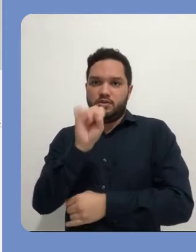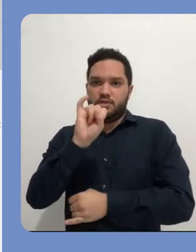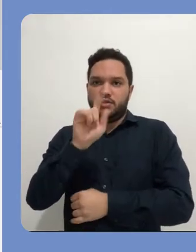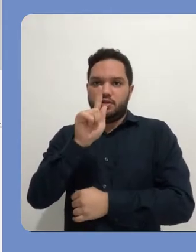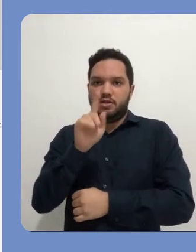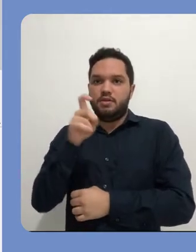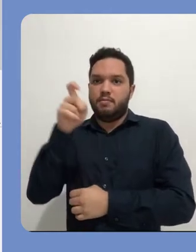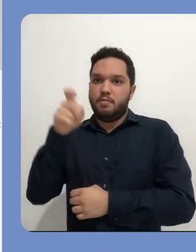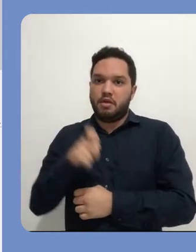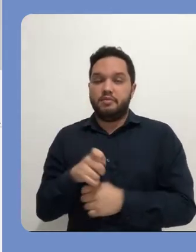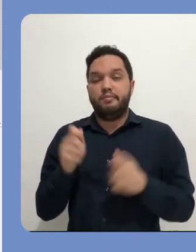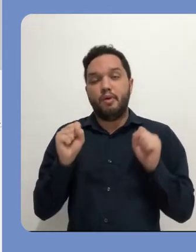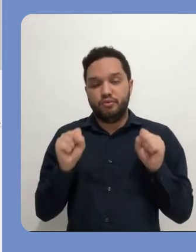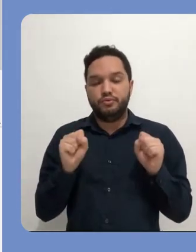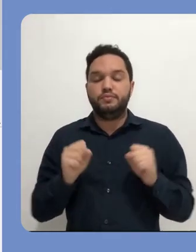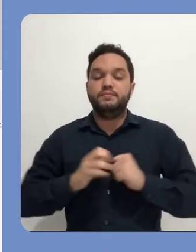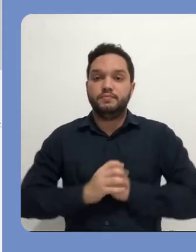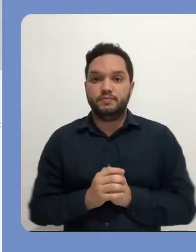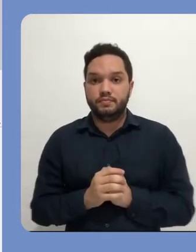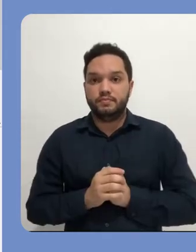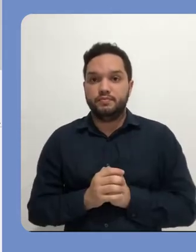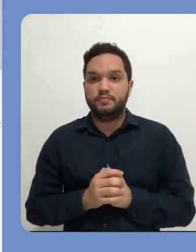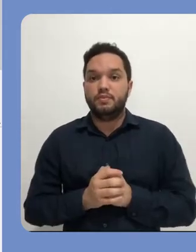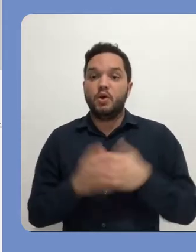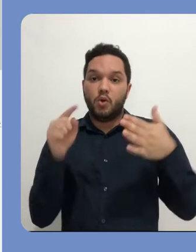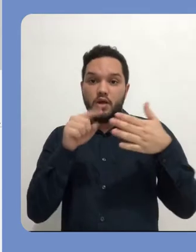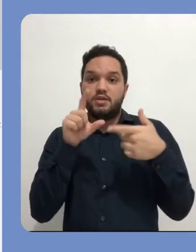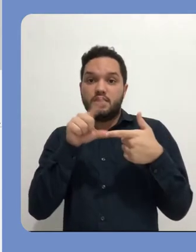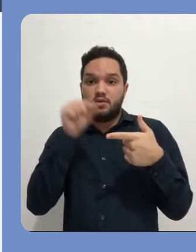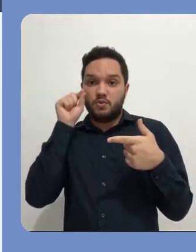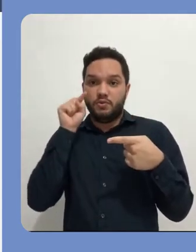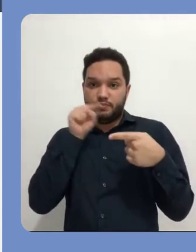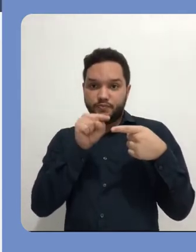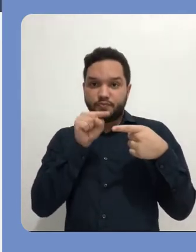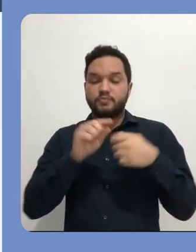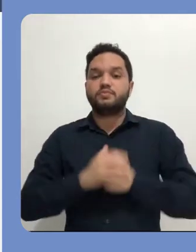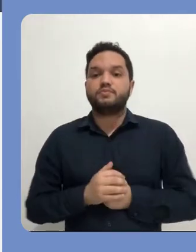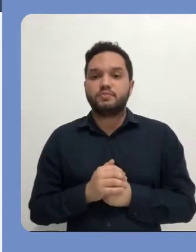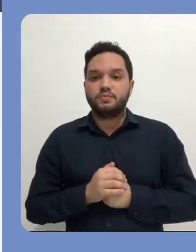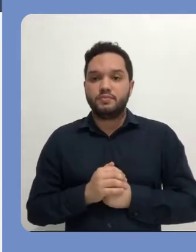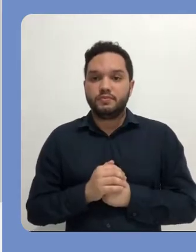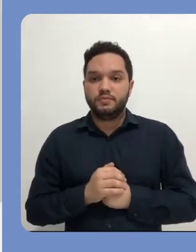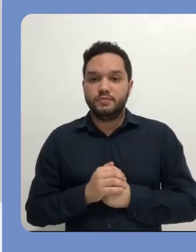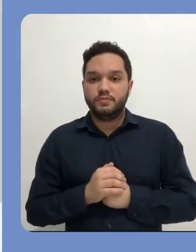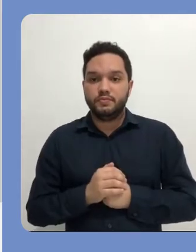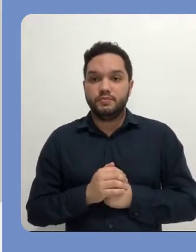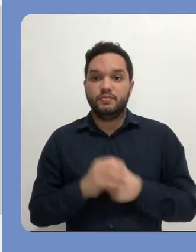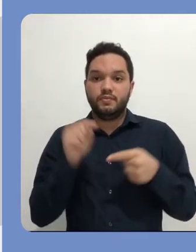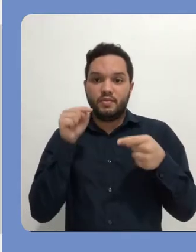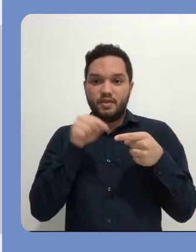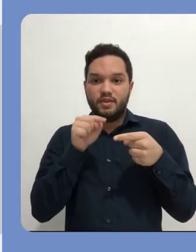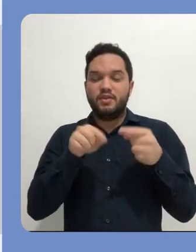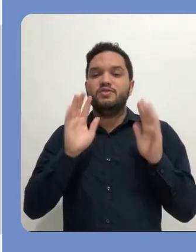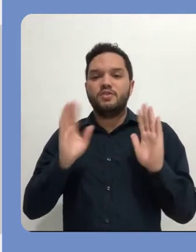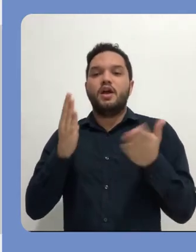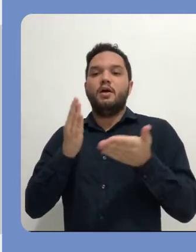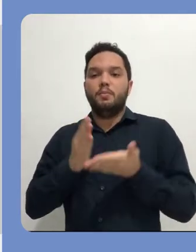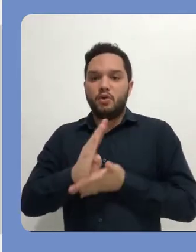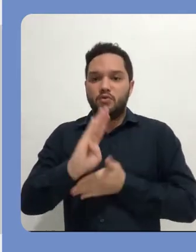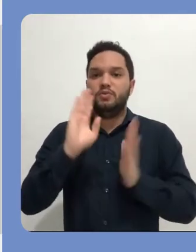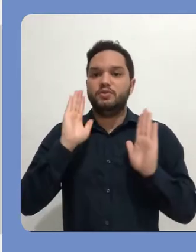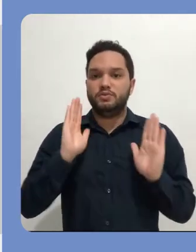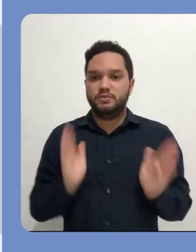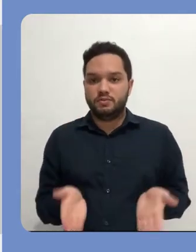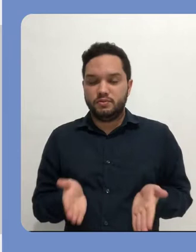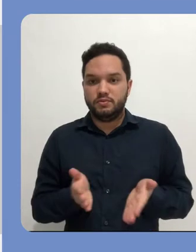possivelmente ainda não tenha sido aprovada no SIGPEX. Então vamos pegar aqui essa atividade. Como ela foi uma